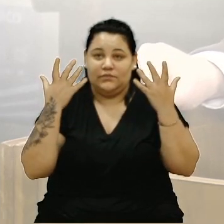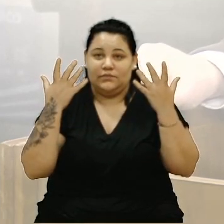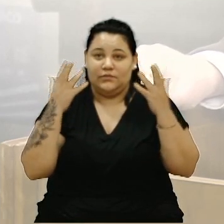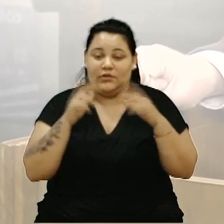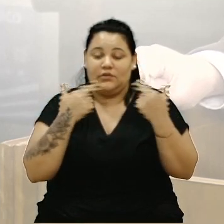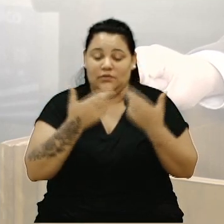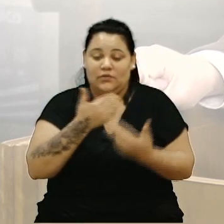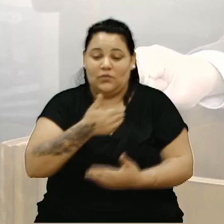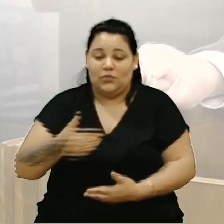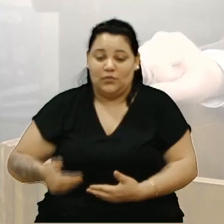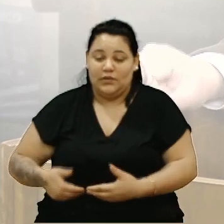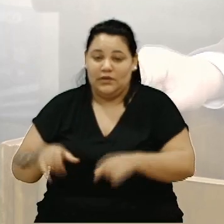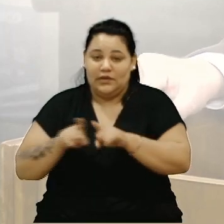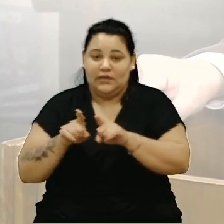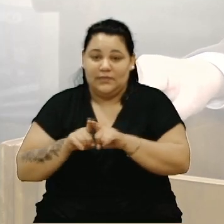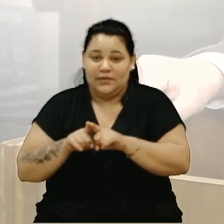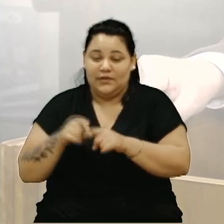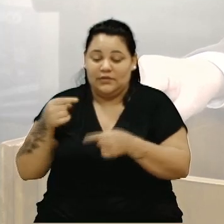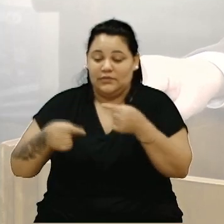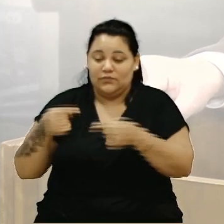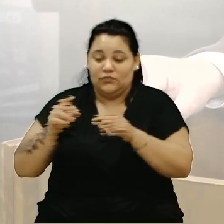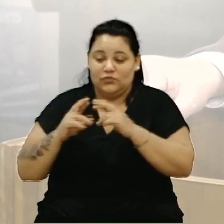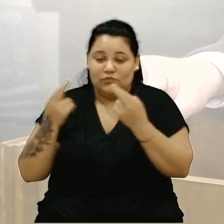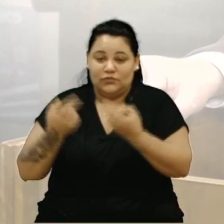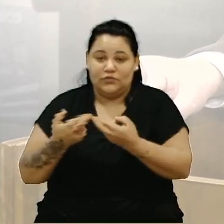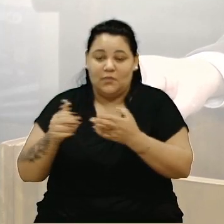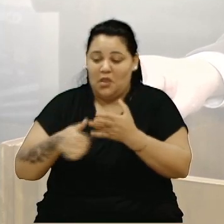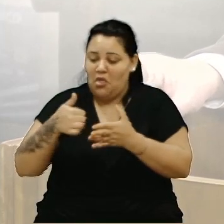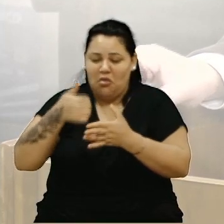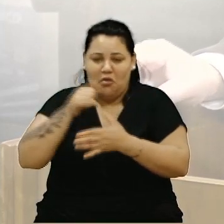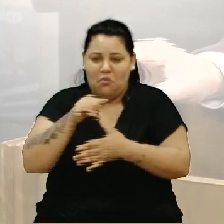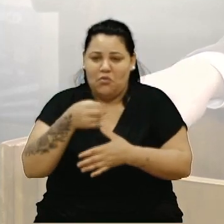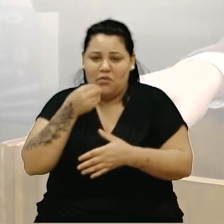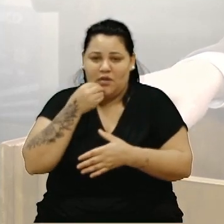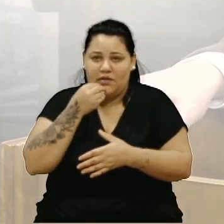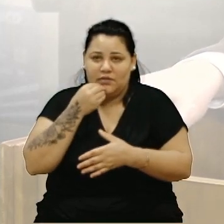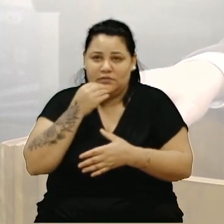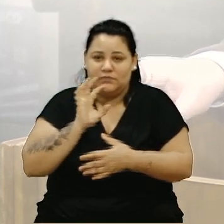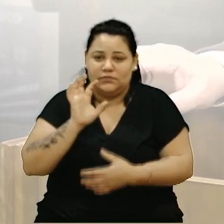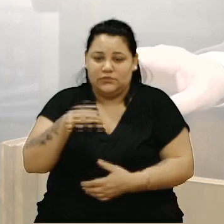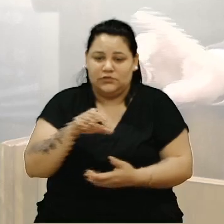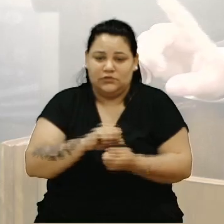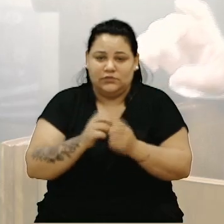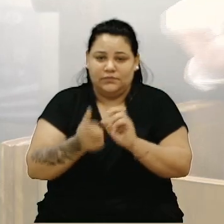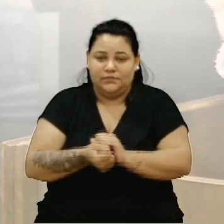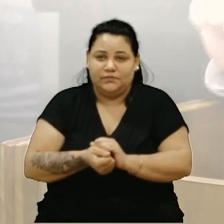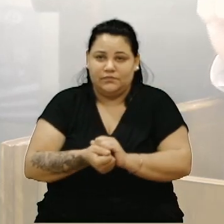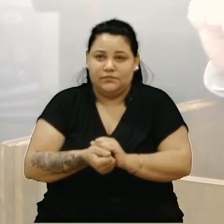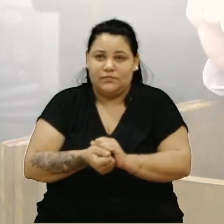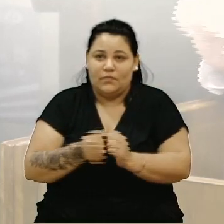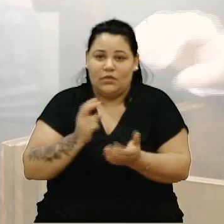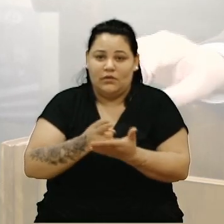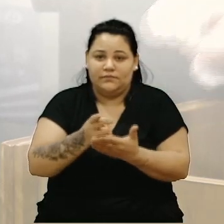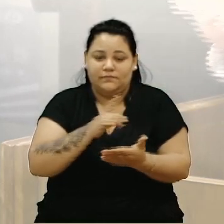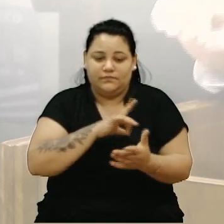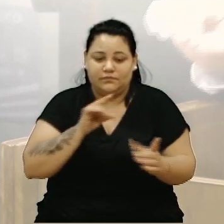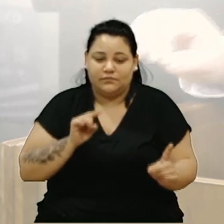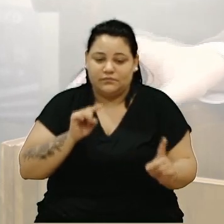debates para discutir a melhoria e oportunidades para o setor artesanal, sempre